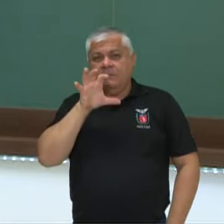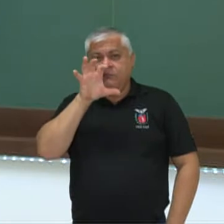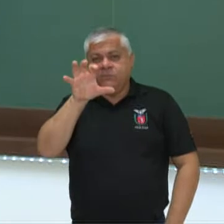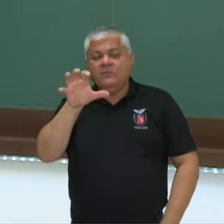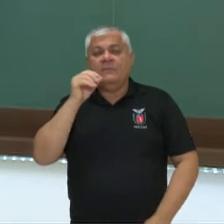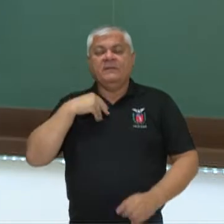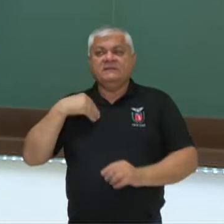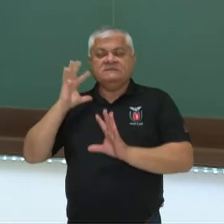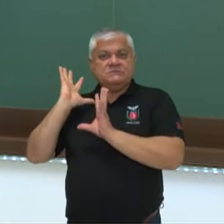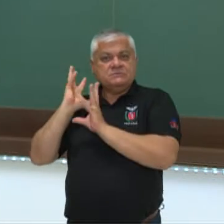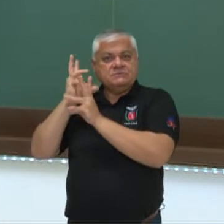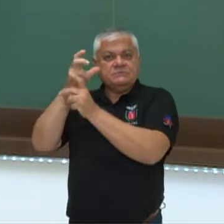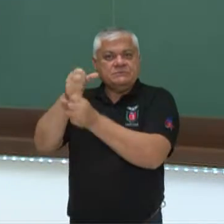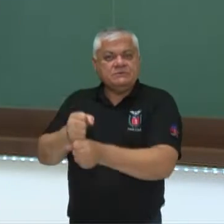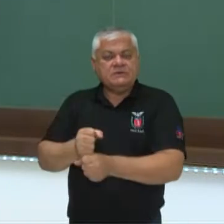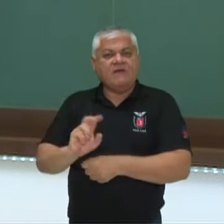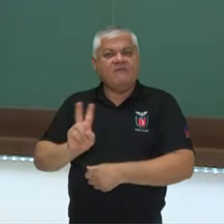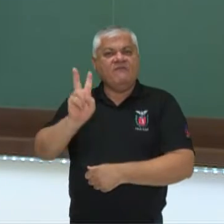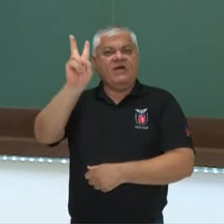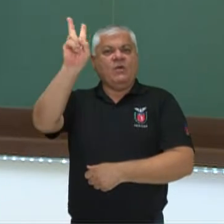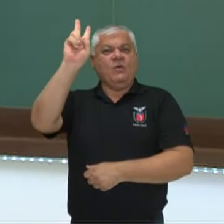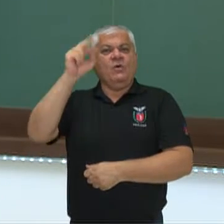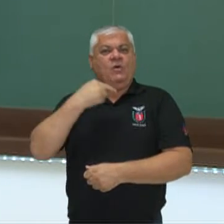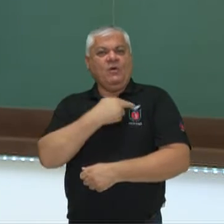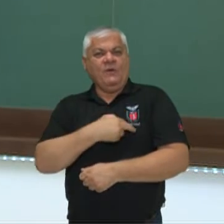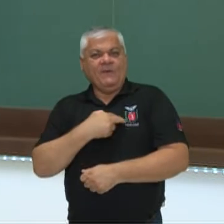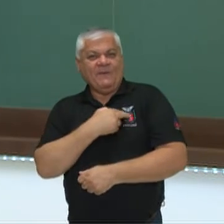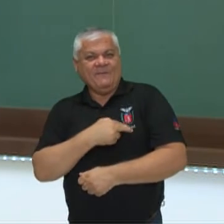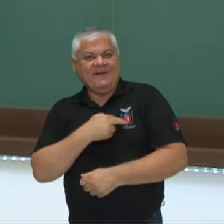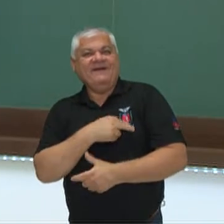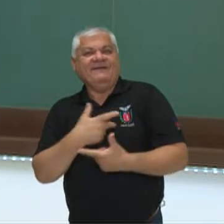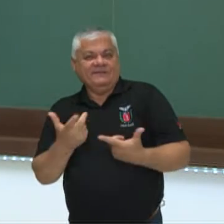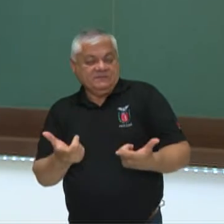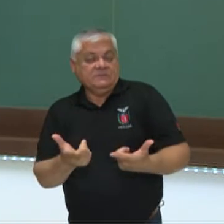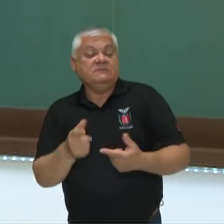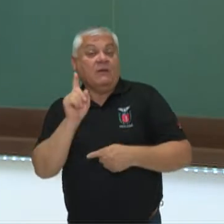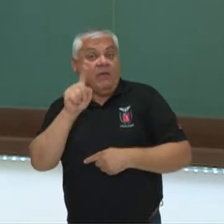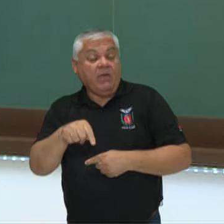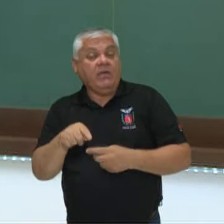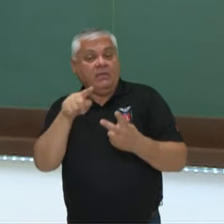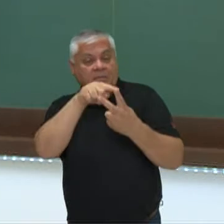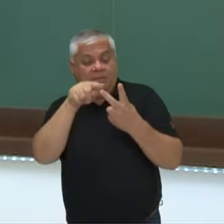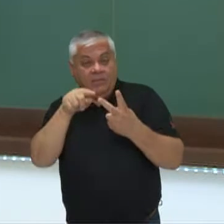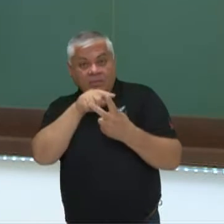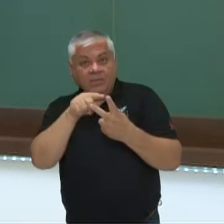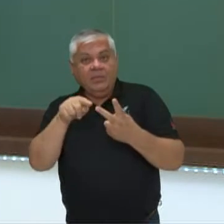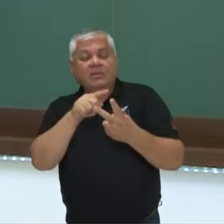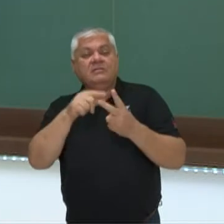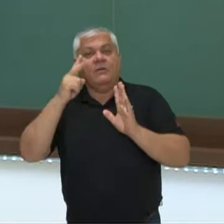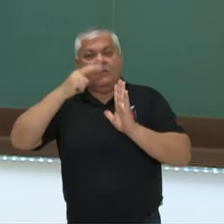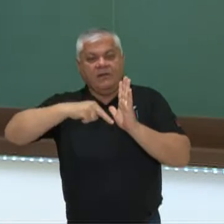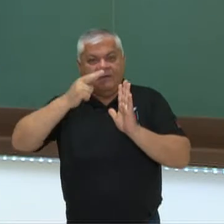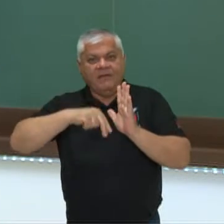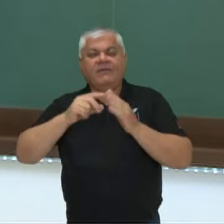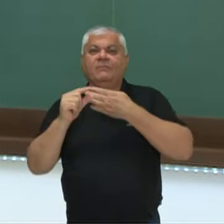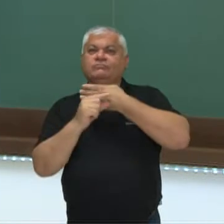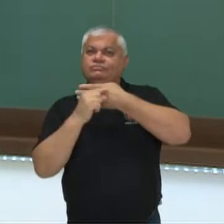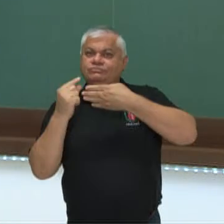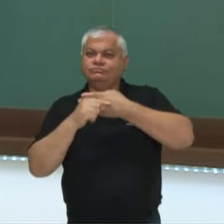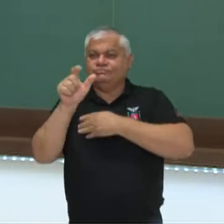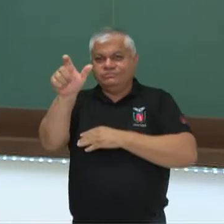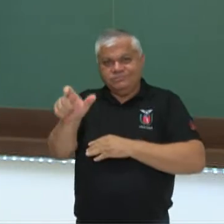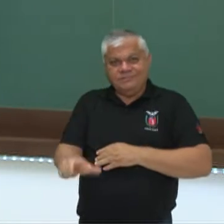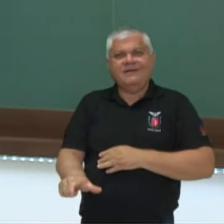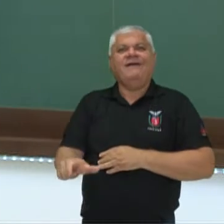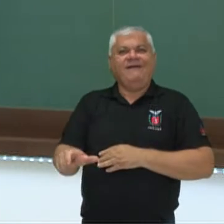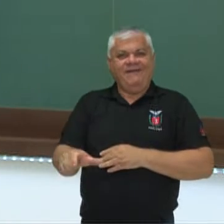valores românticos que os parnasianos já tinham recusado. Pois bem, tudo isso a gente encontra no Augusto dos Anjos.